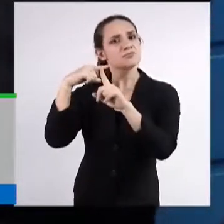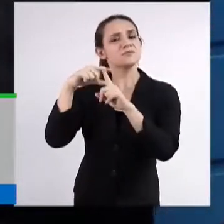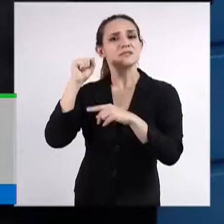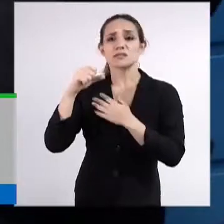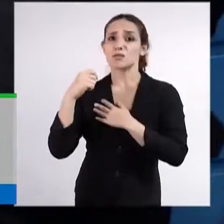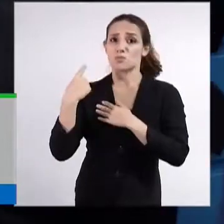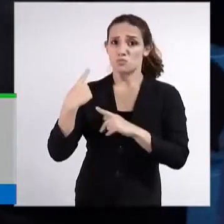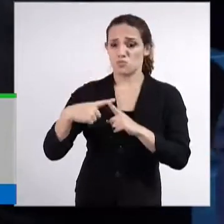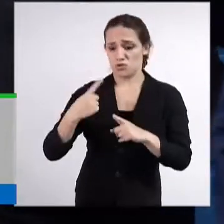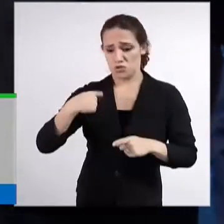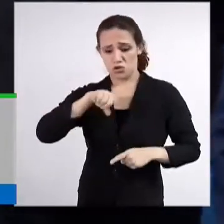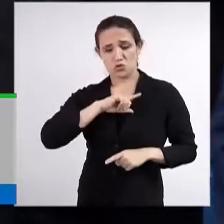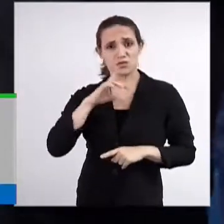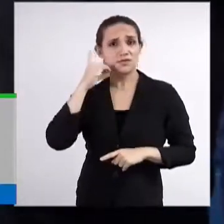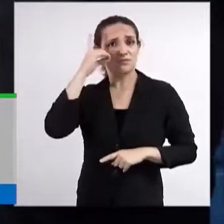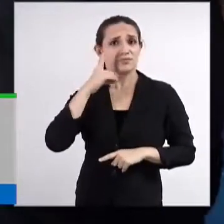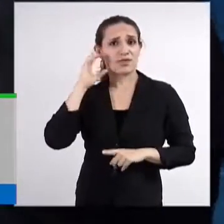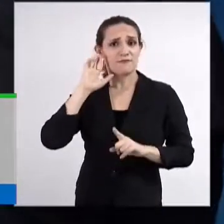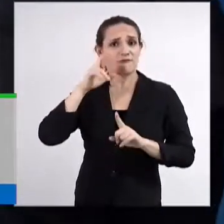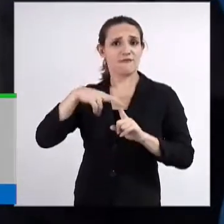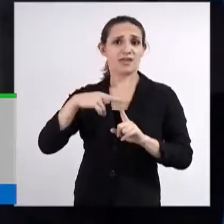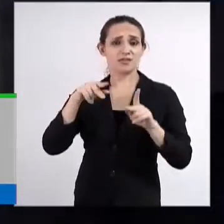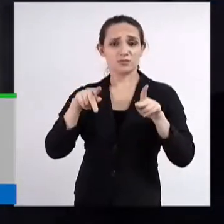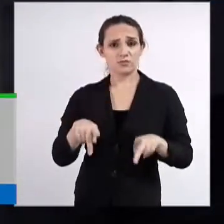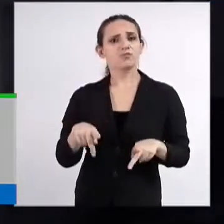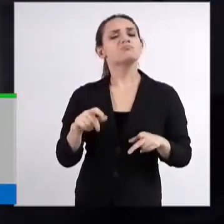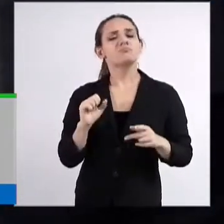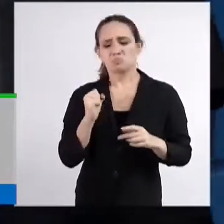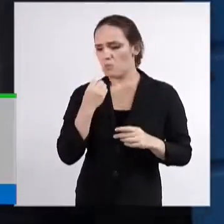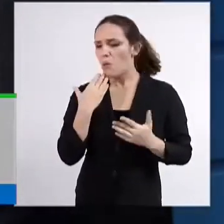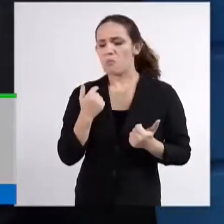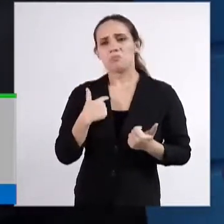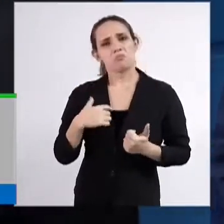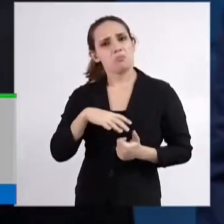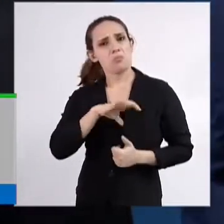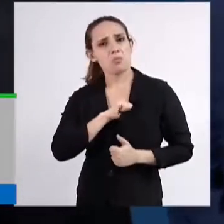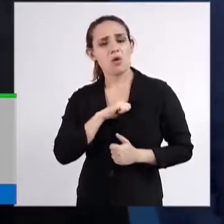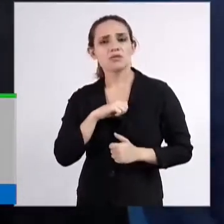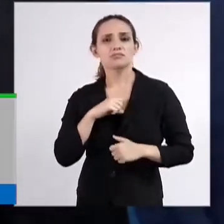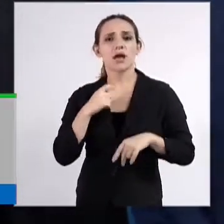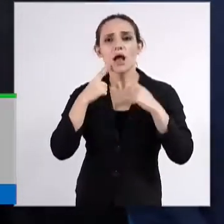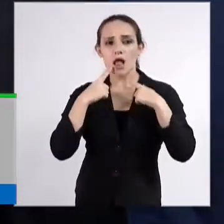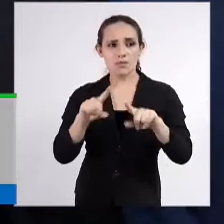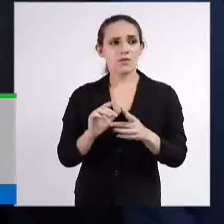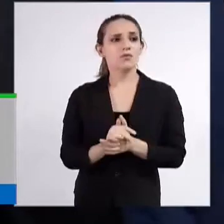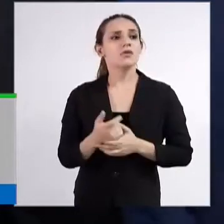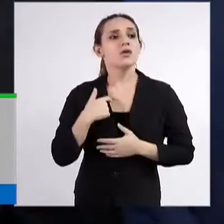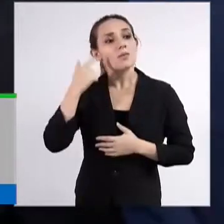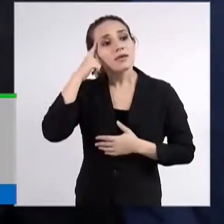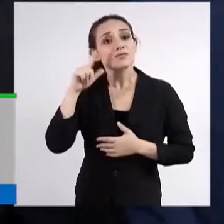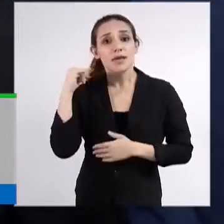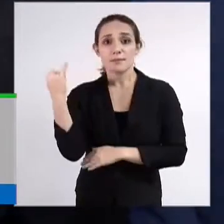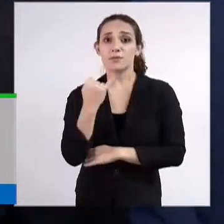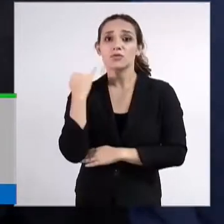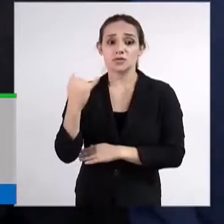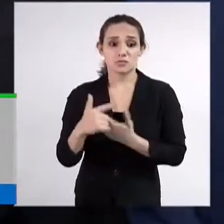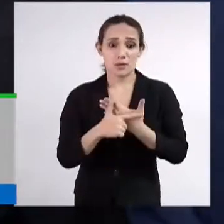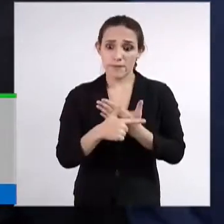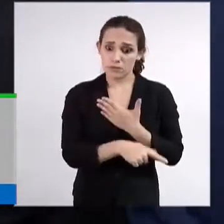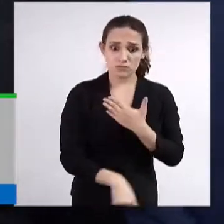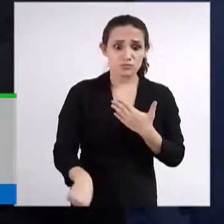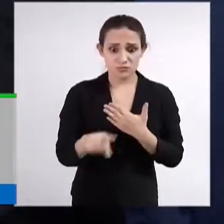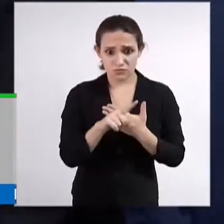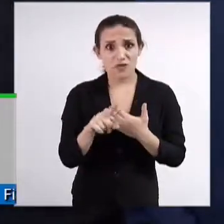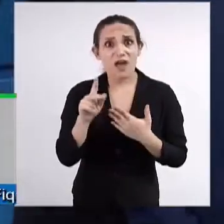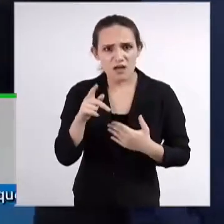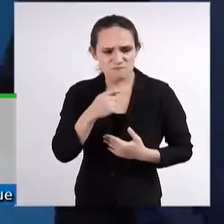deputados somos representantes das pessoas, receber esse tipo de reclamação e reforçar o importante papel das pessoas de serem